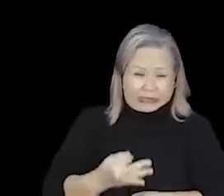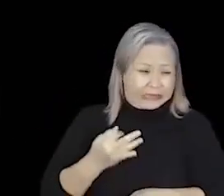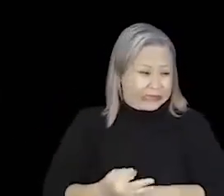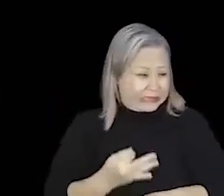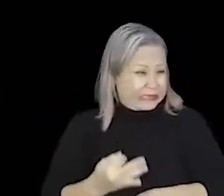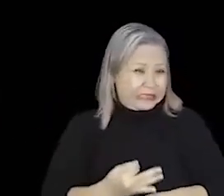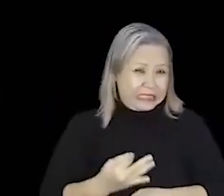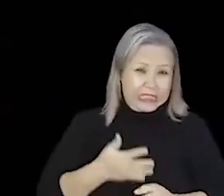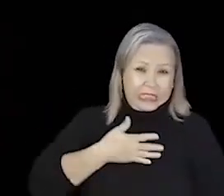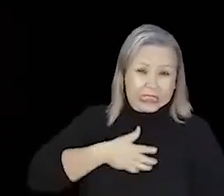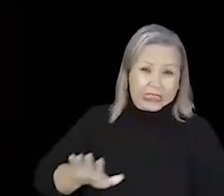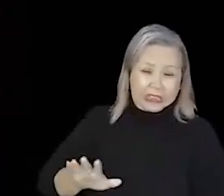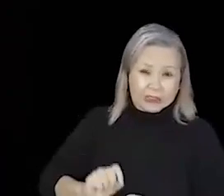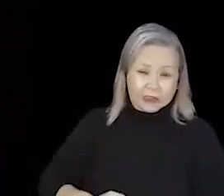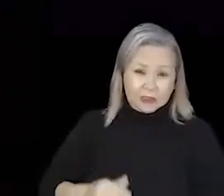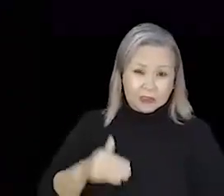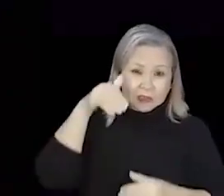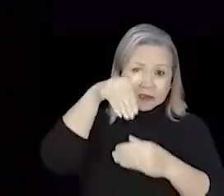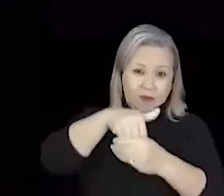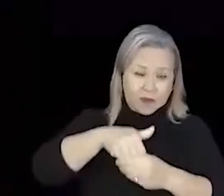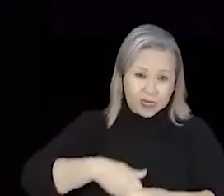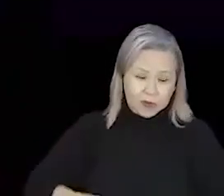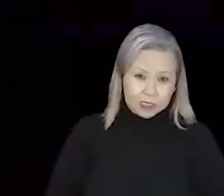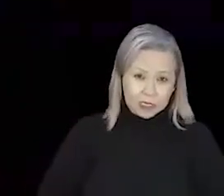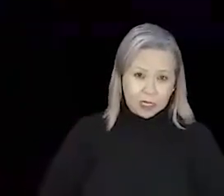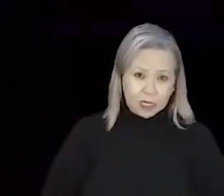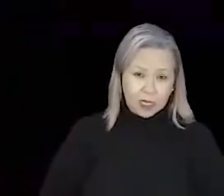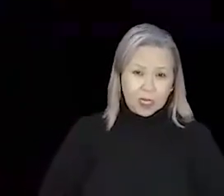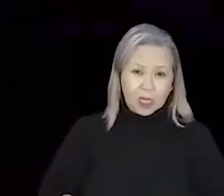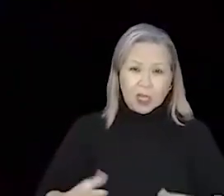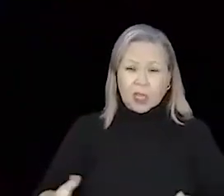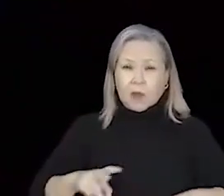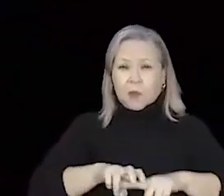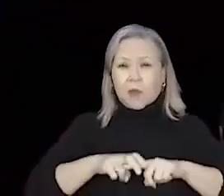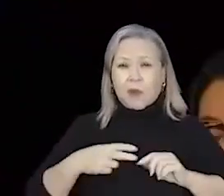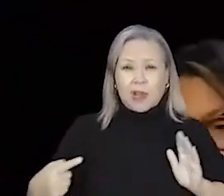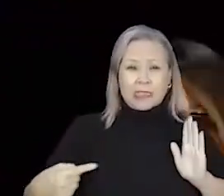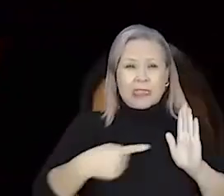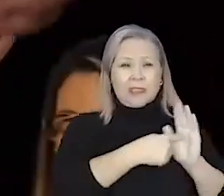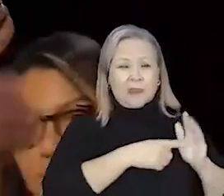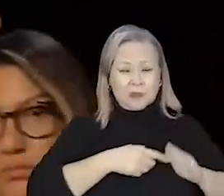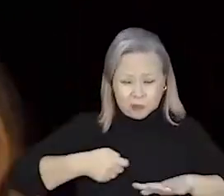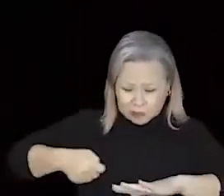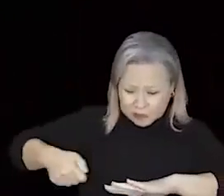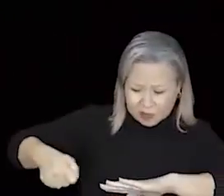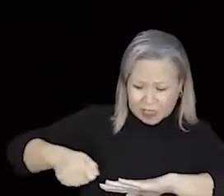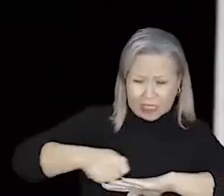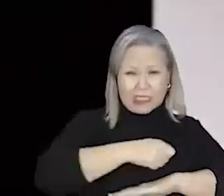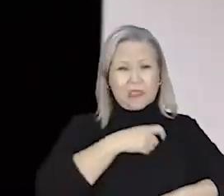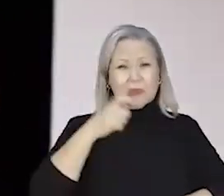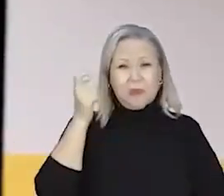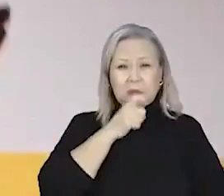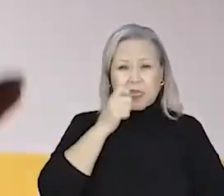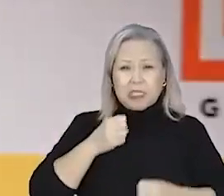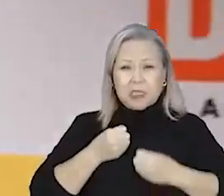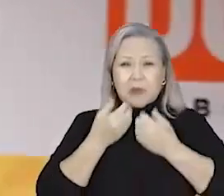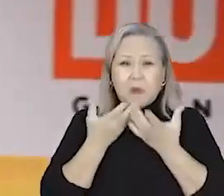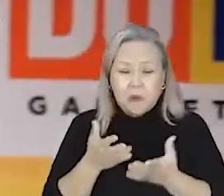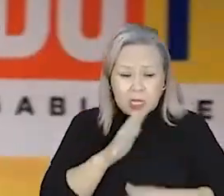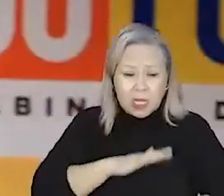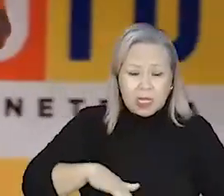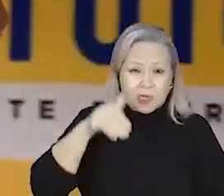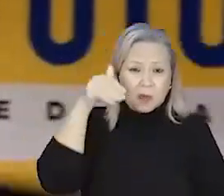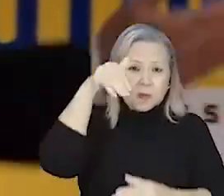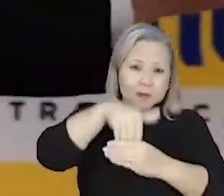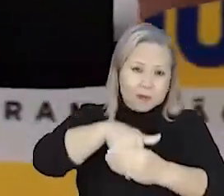eleitoral. Por conta de toda a denúncia, de toda a fake news, de todas as mentiras contadas sobre o processo